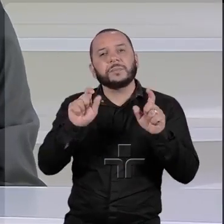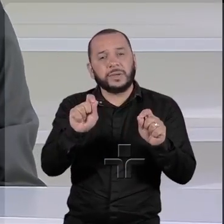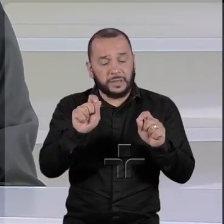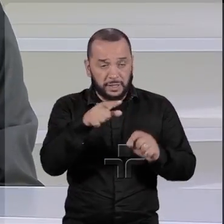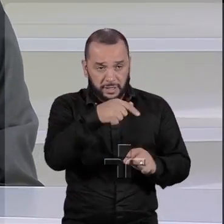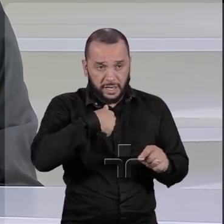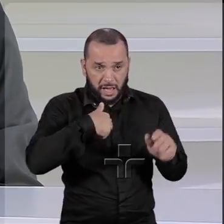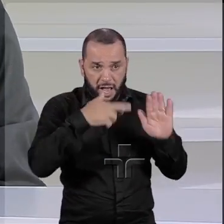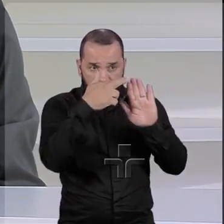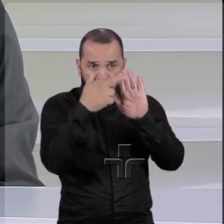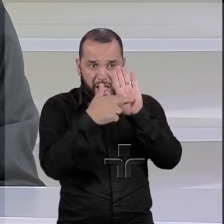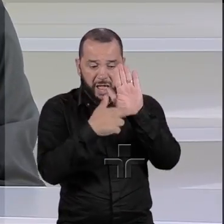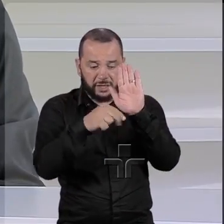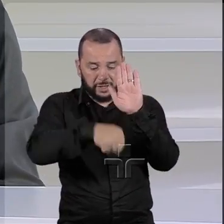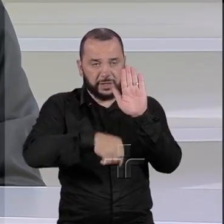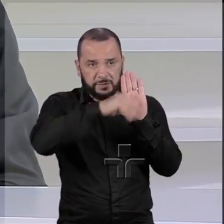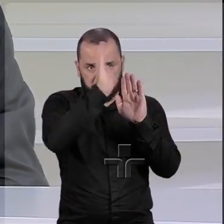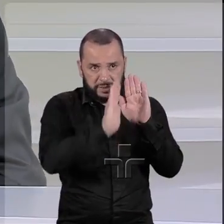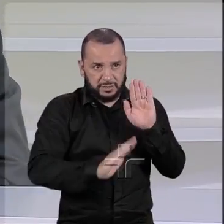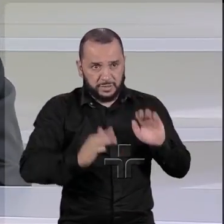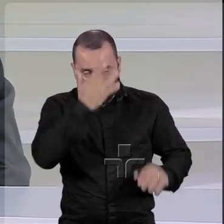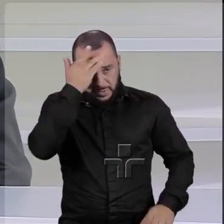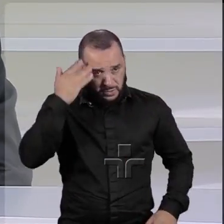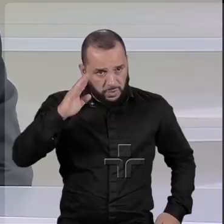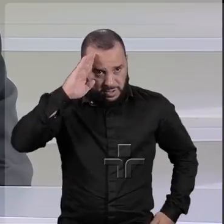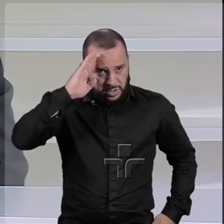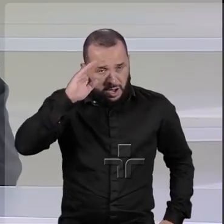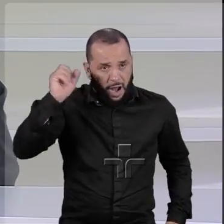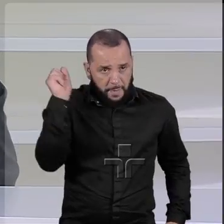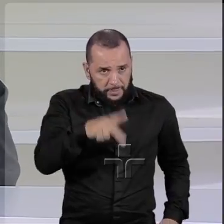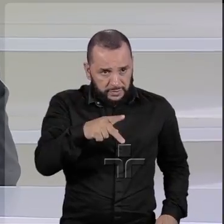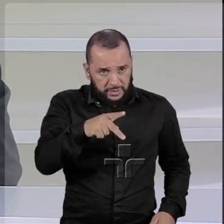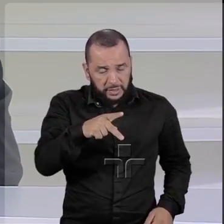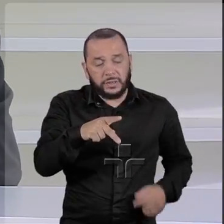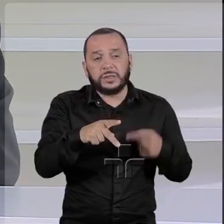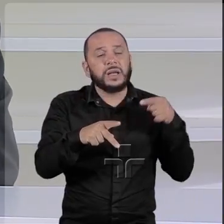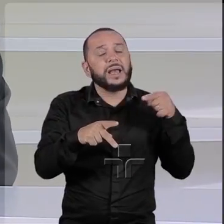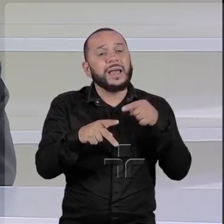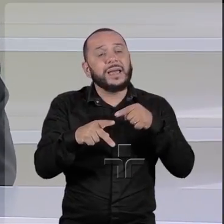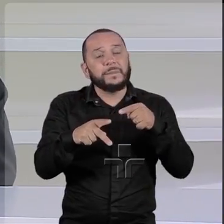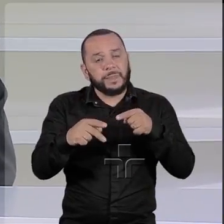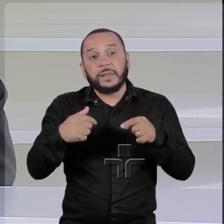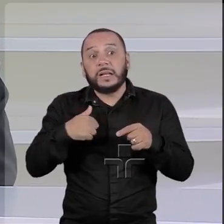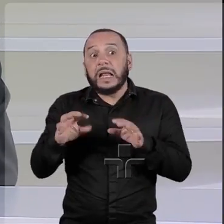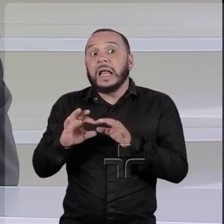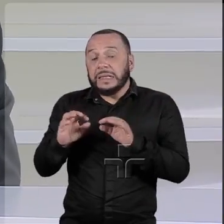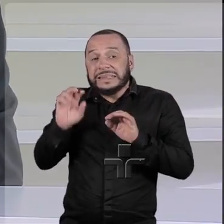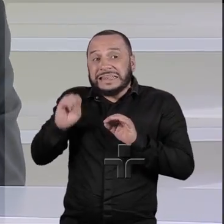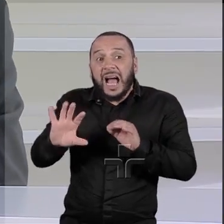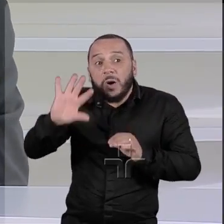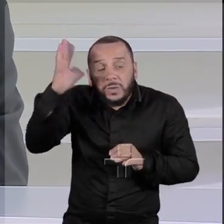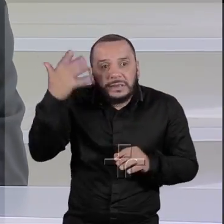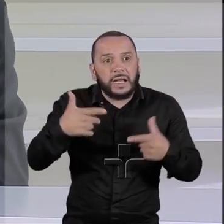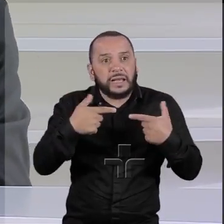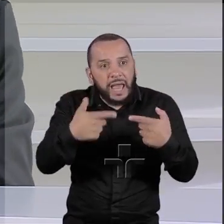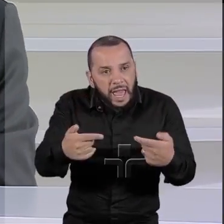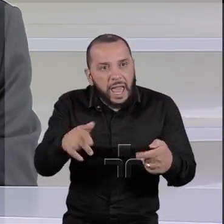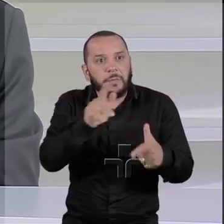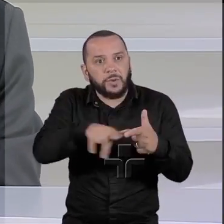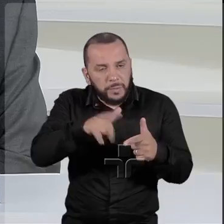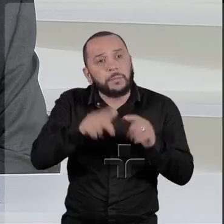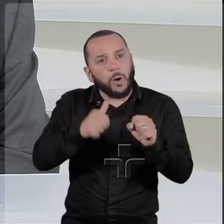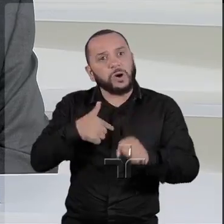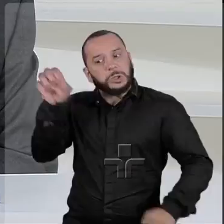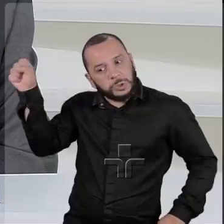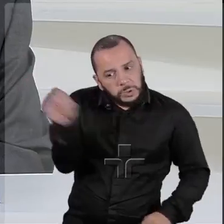a regra brasileira que o militar, quando se reforma, ele continua disponível. Ele pode ser convocado.